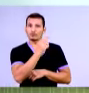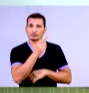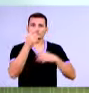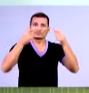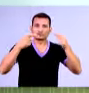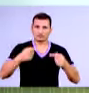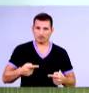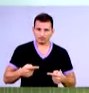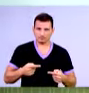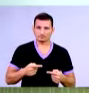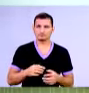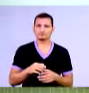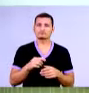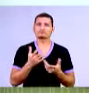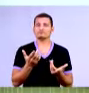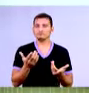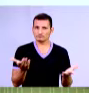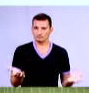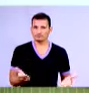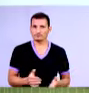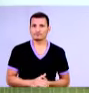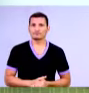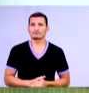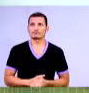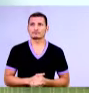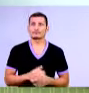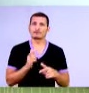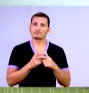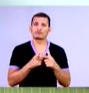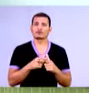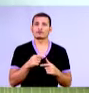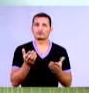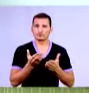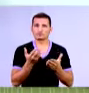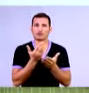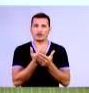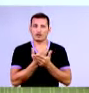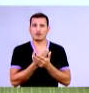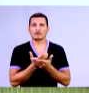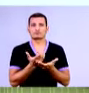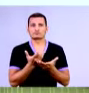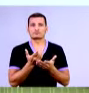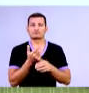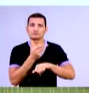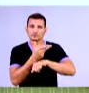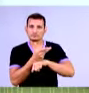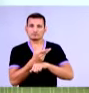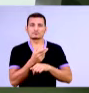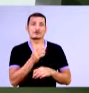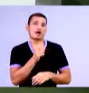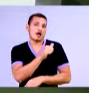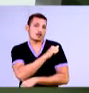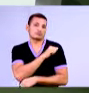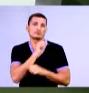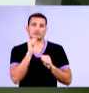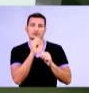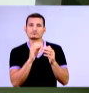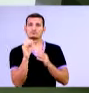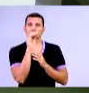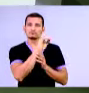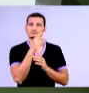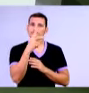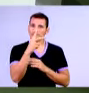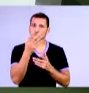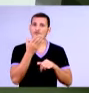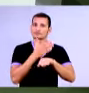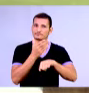né? E por que não aqui, né, professor, na recurso multimídia, os alunos postarão seus próprios vídeos, né? Exato, como uma atividade futura,